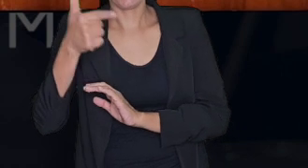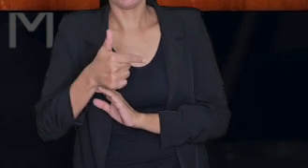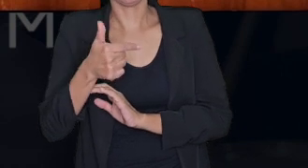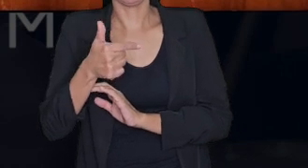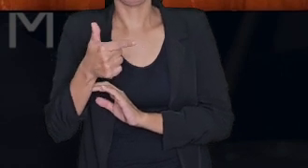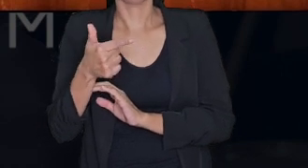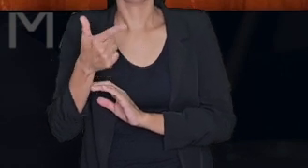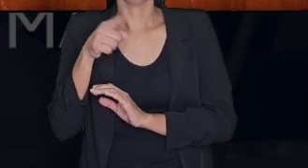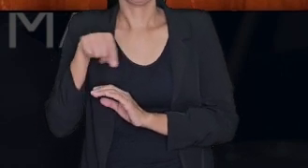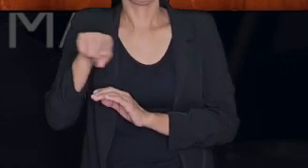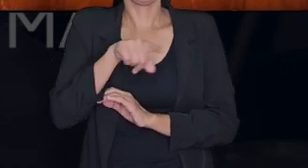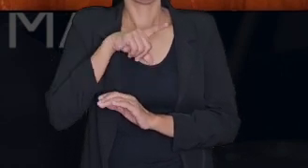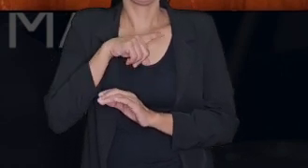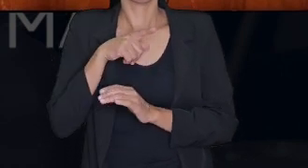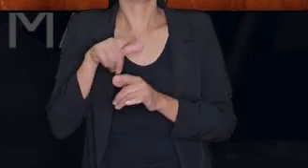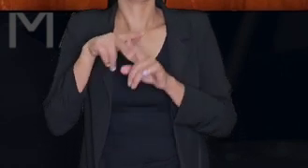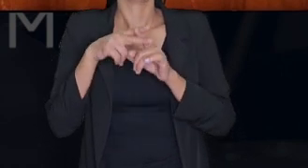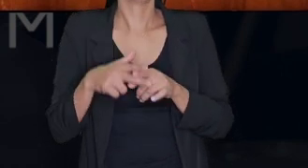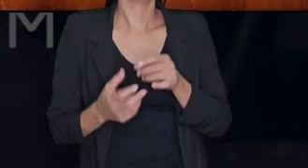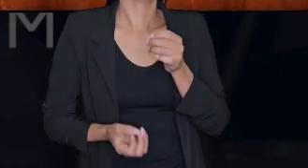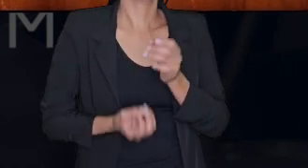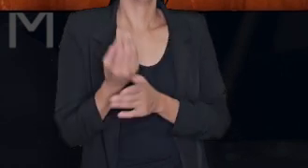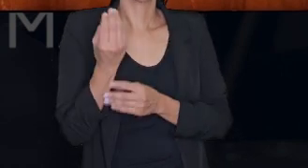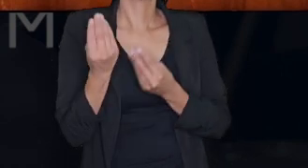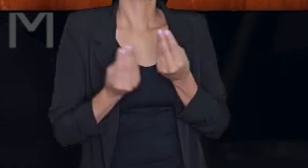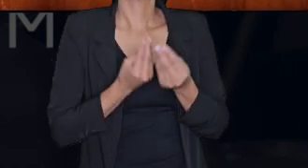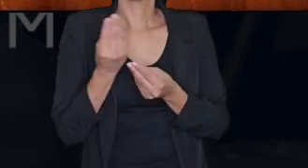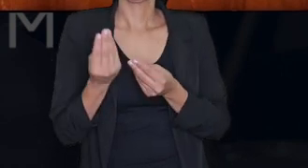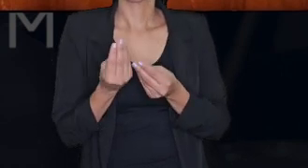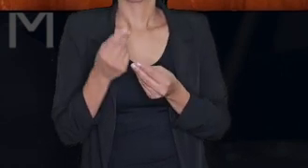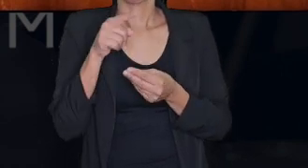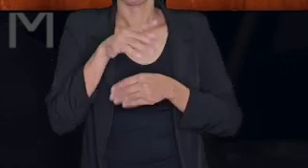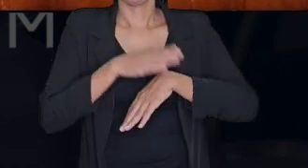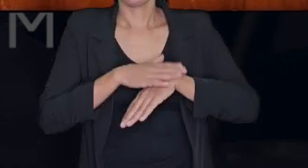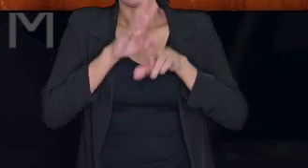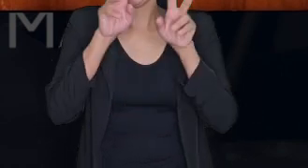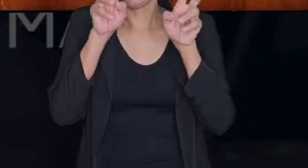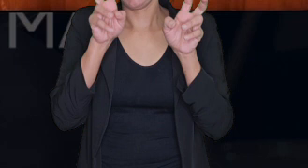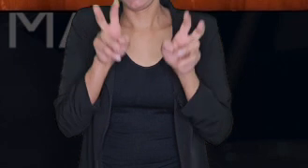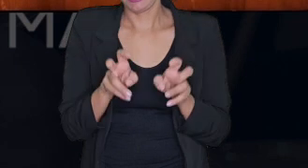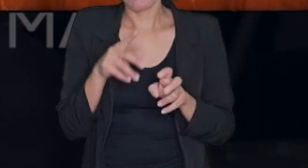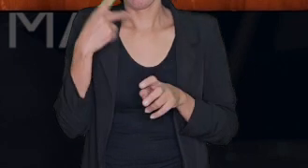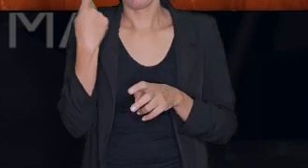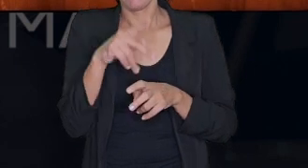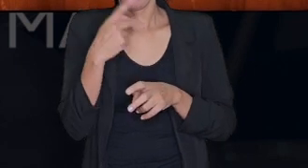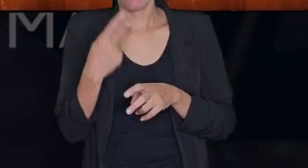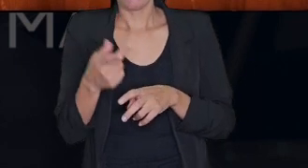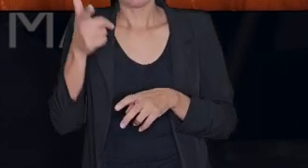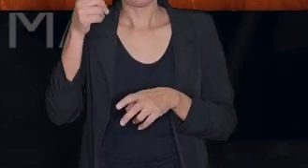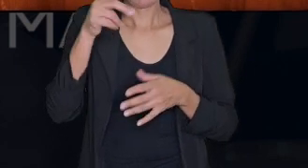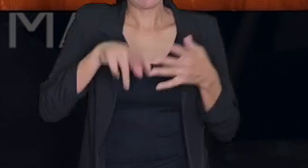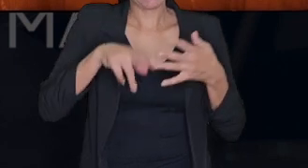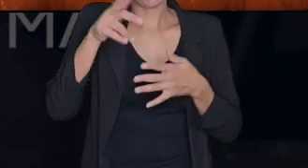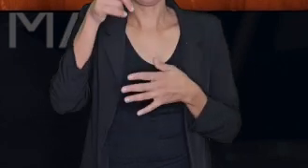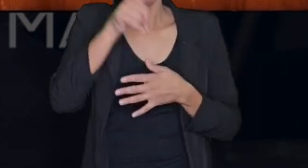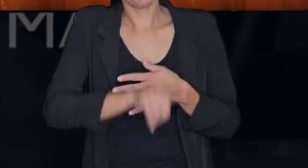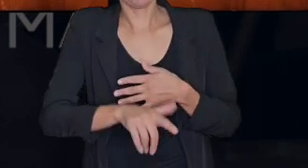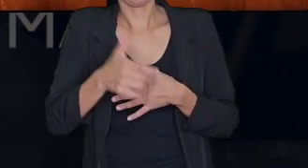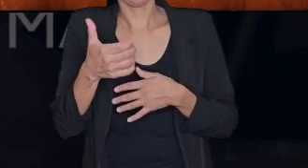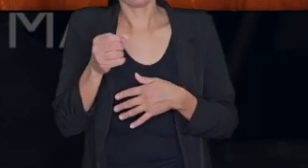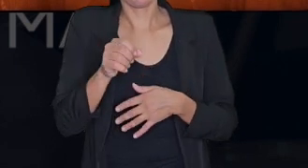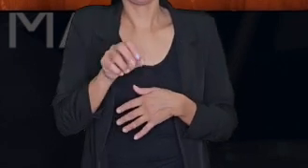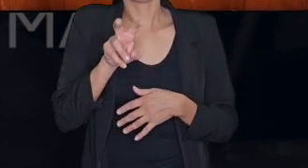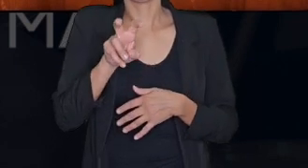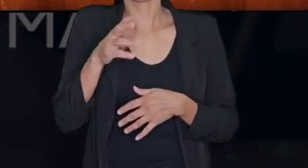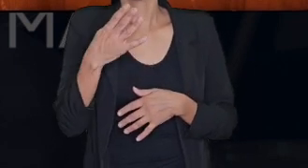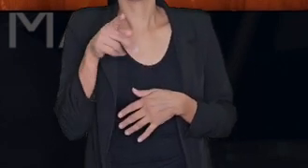do STJ, a primeira e a segunda turmas, e editam lá, né, nesse tema